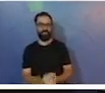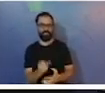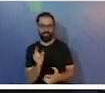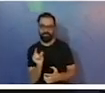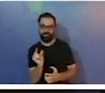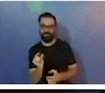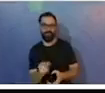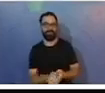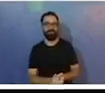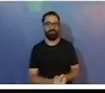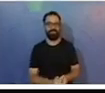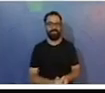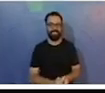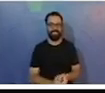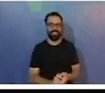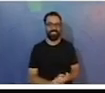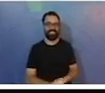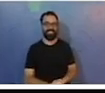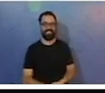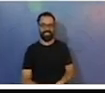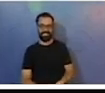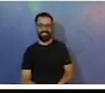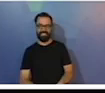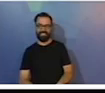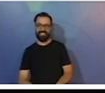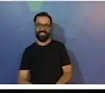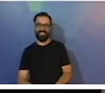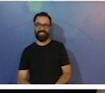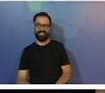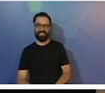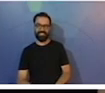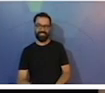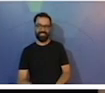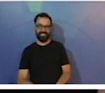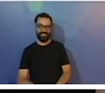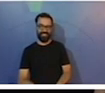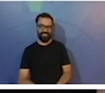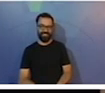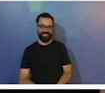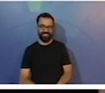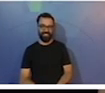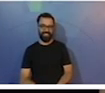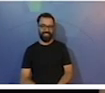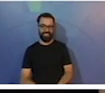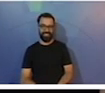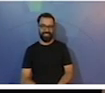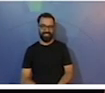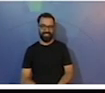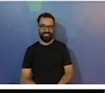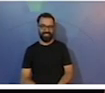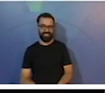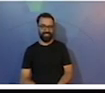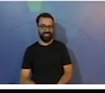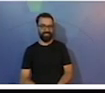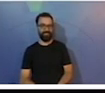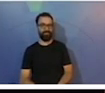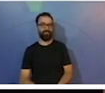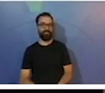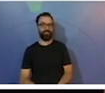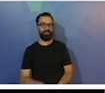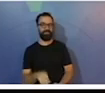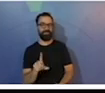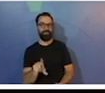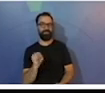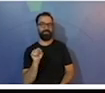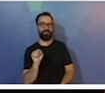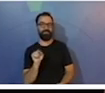pedacinho. Só um pedacinho? Então eu tenho que acertar mais um pedação. Eu vou no... Deixa eu